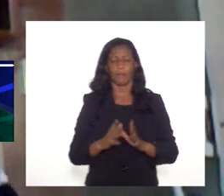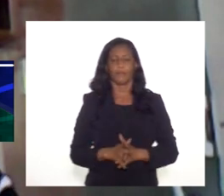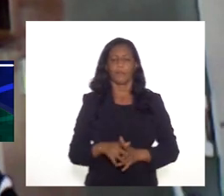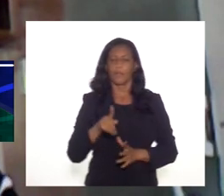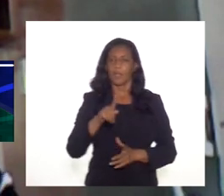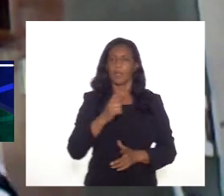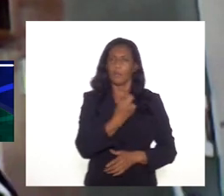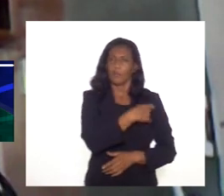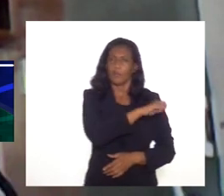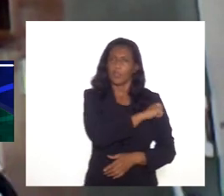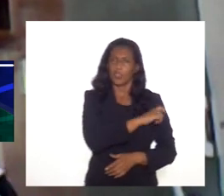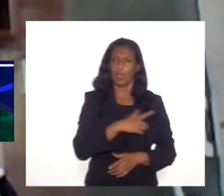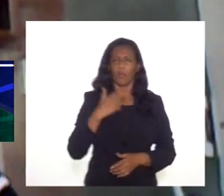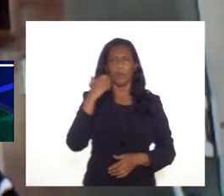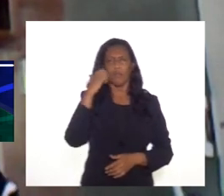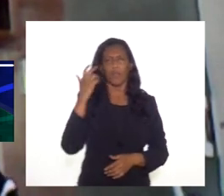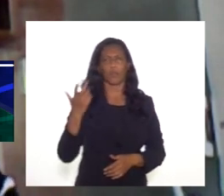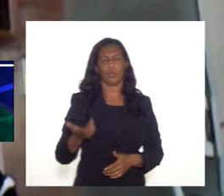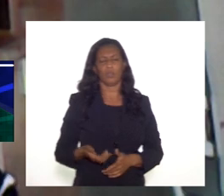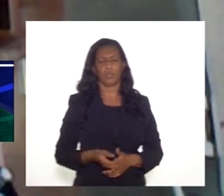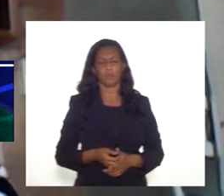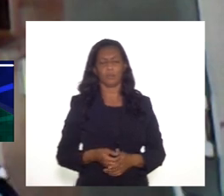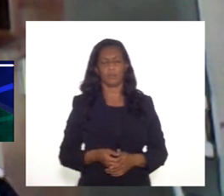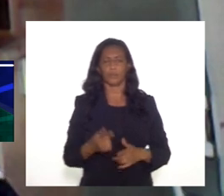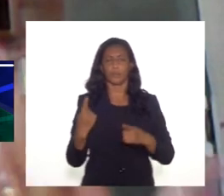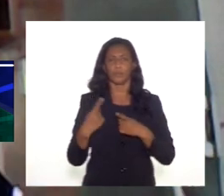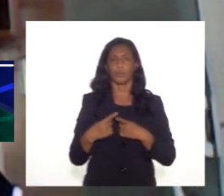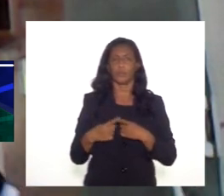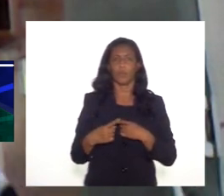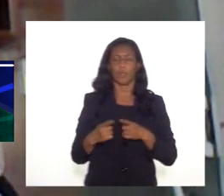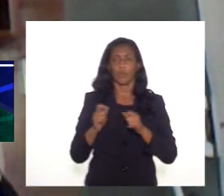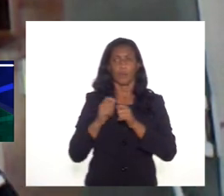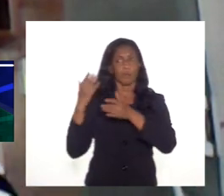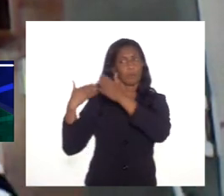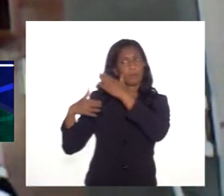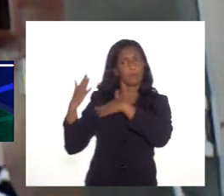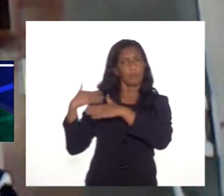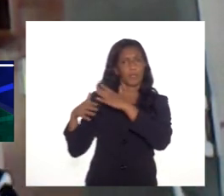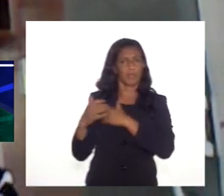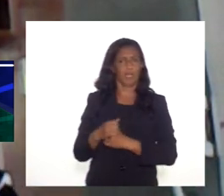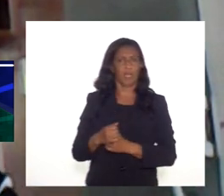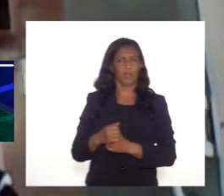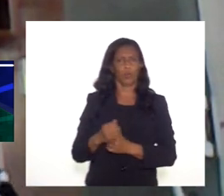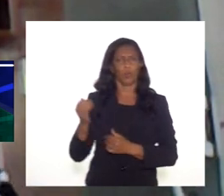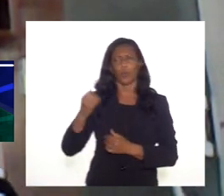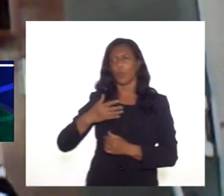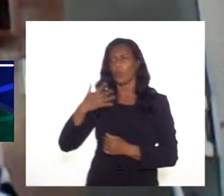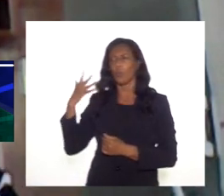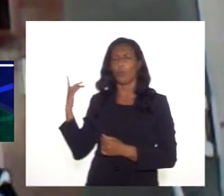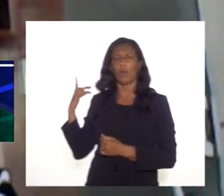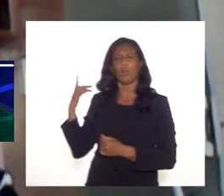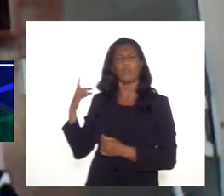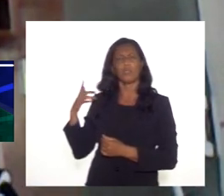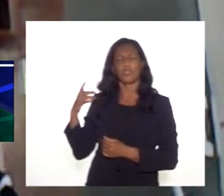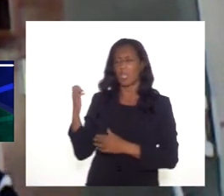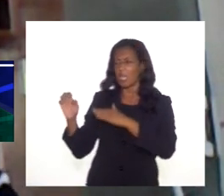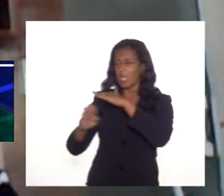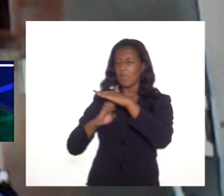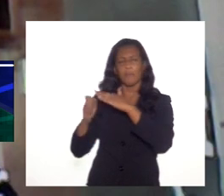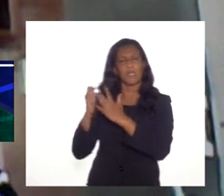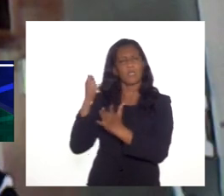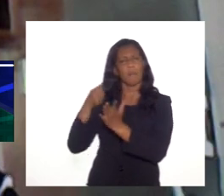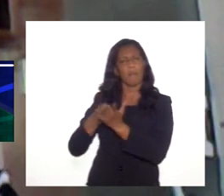fiscais, foi uma vergonha o que foi feito no passado, a quantidade de isenções fiscais para empresas que nunca